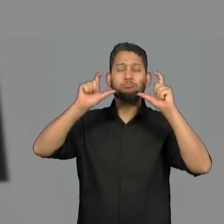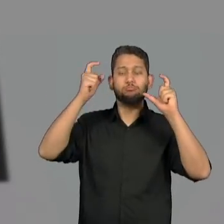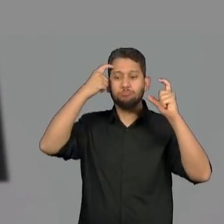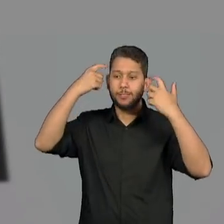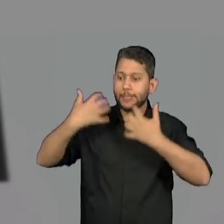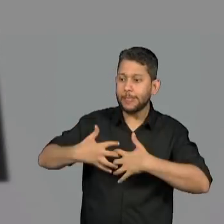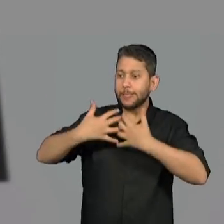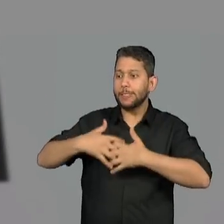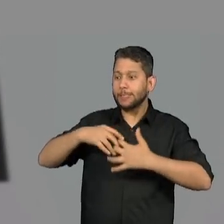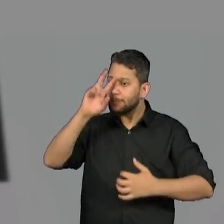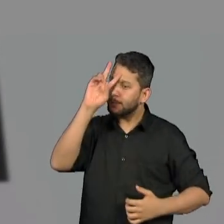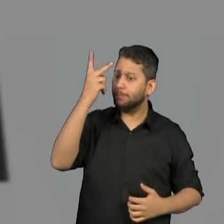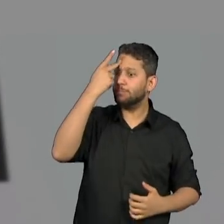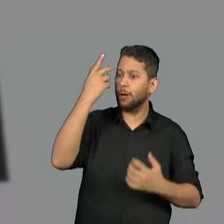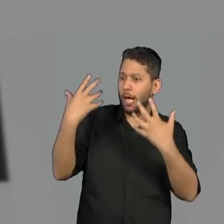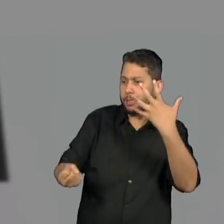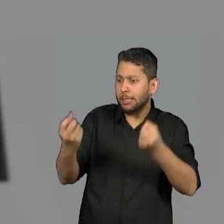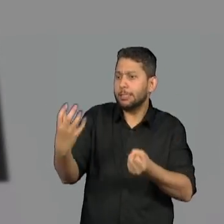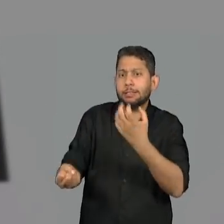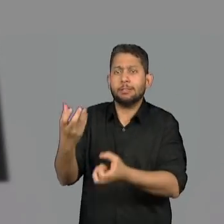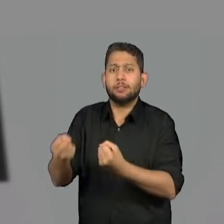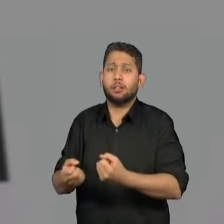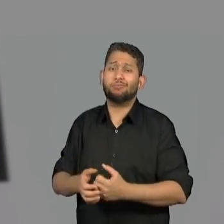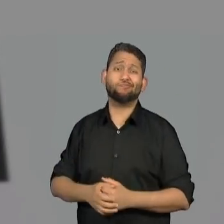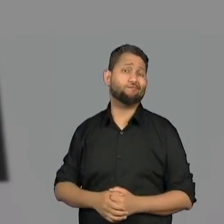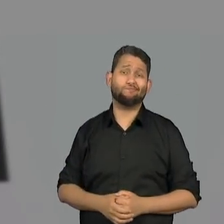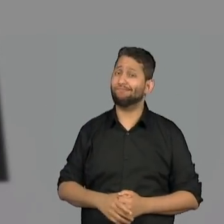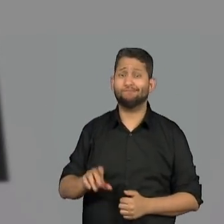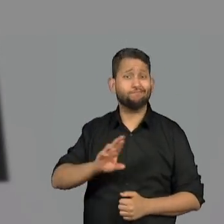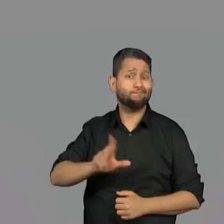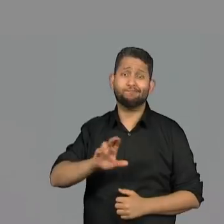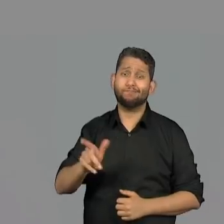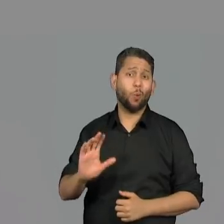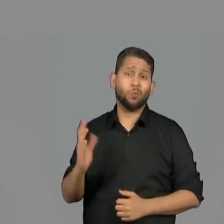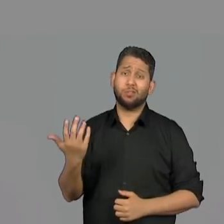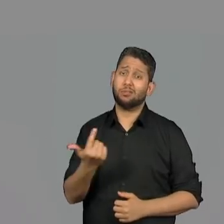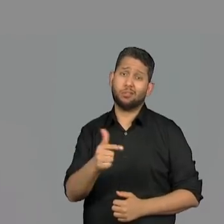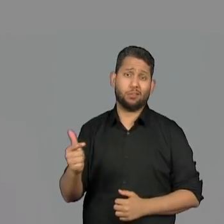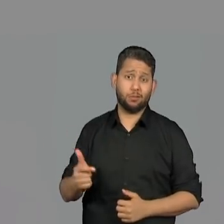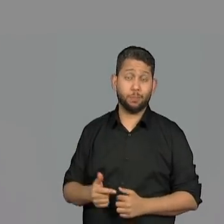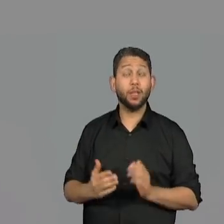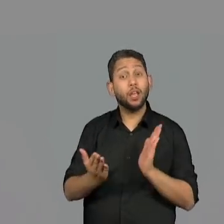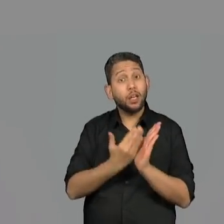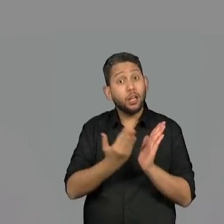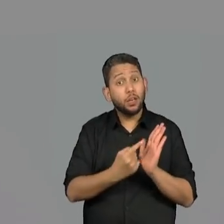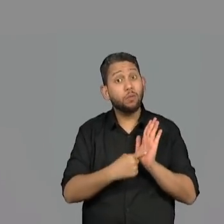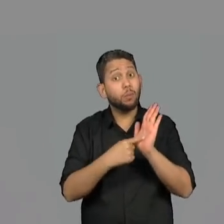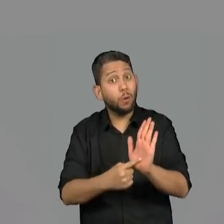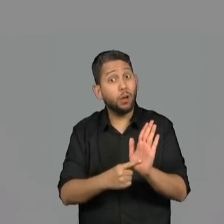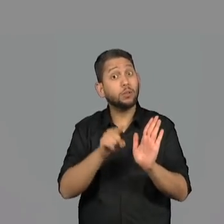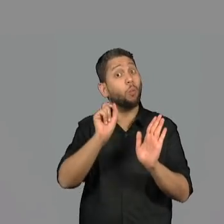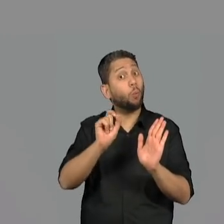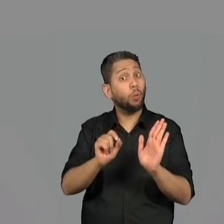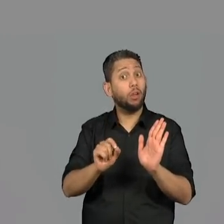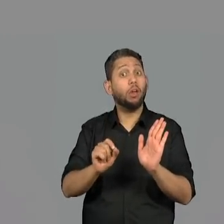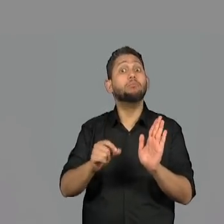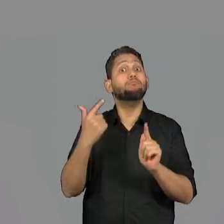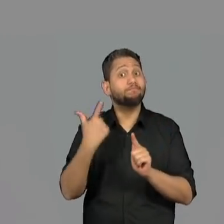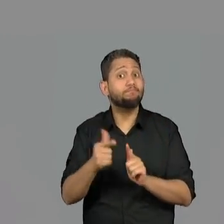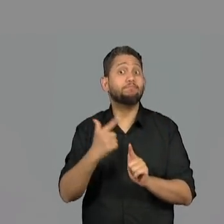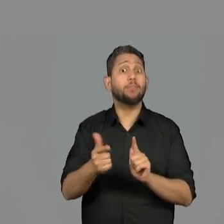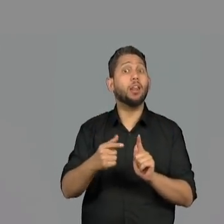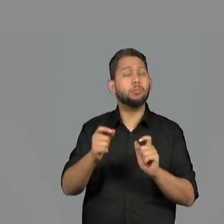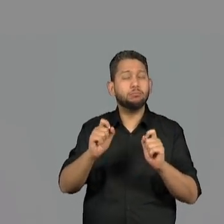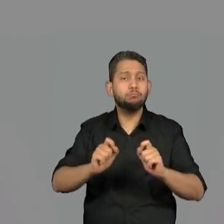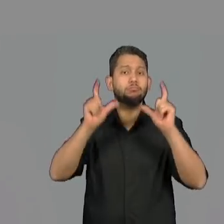pandemia e a gente ia mudar as nossas formas de estar no mundo, de lidar com a natureza. A ideia do livro é mostrar que não, isso não aconteceu. E